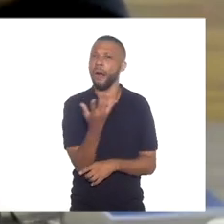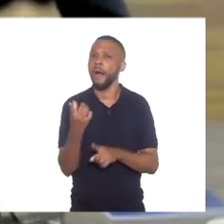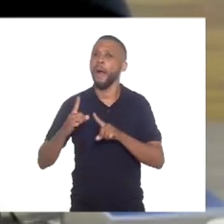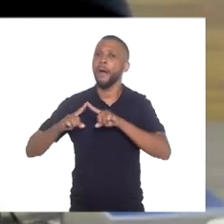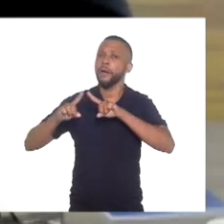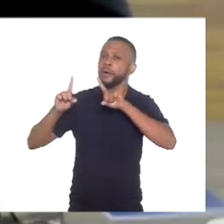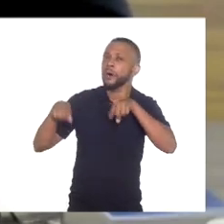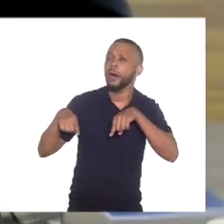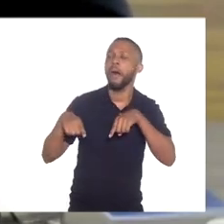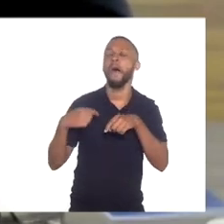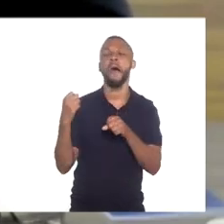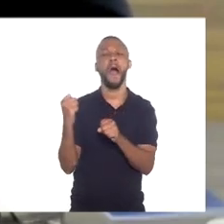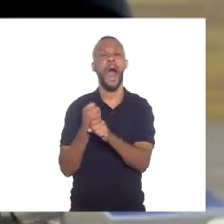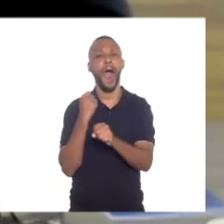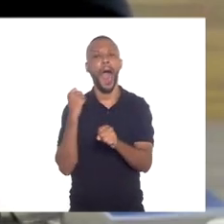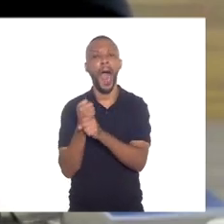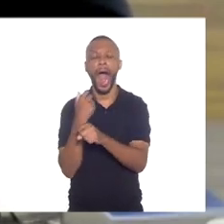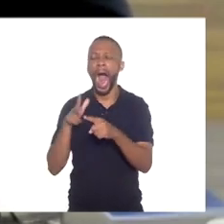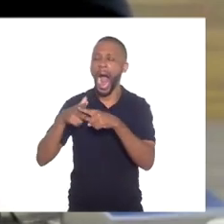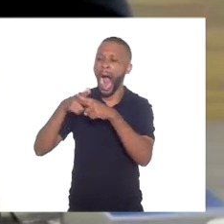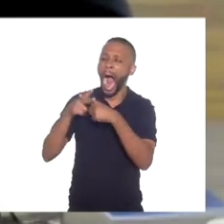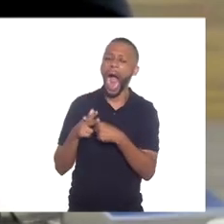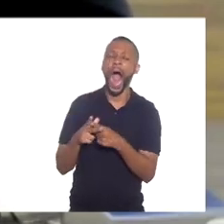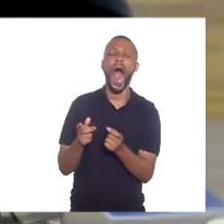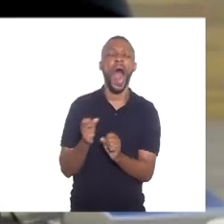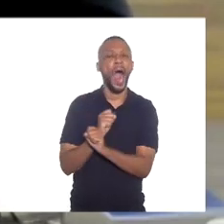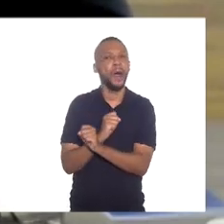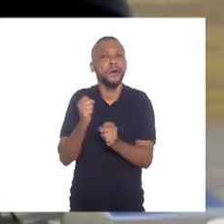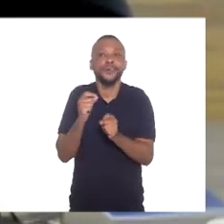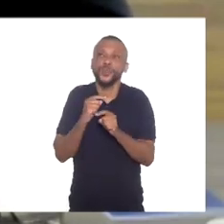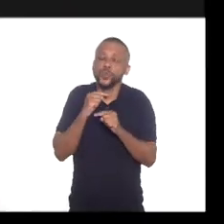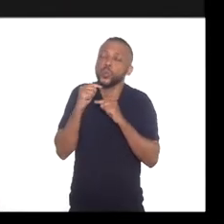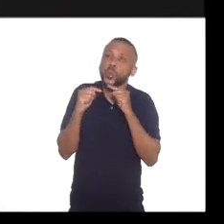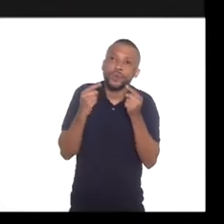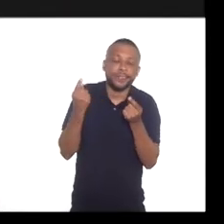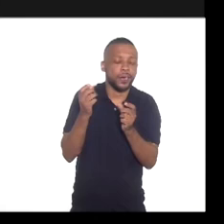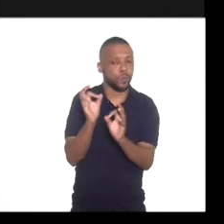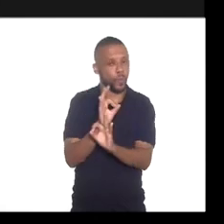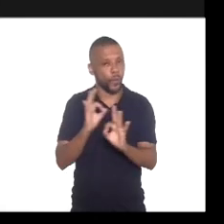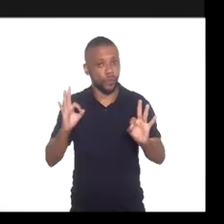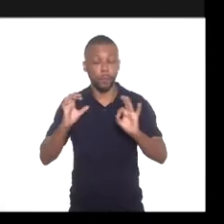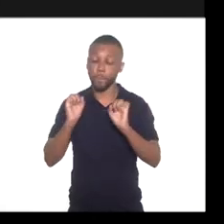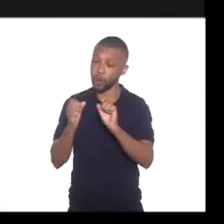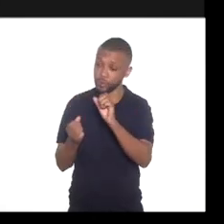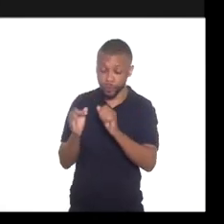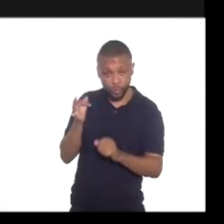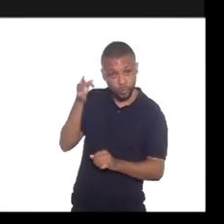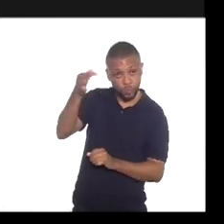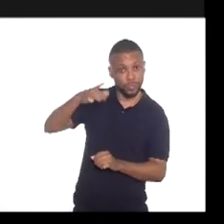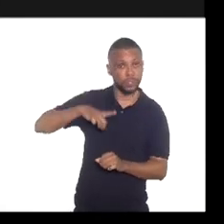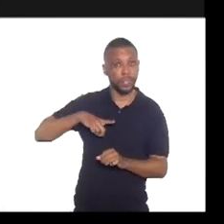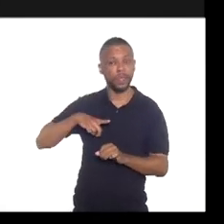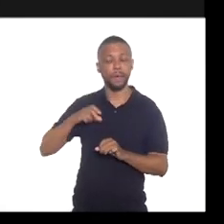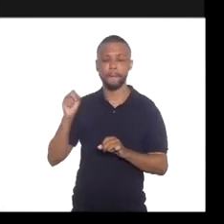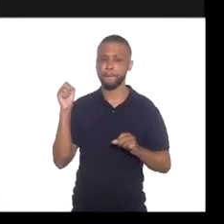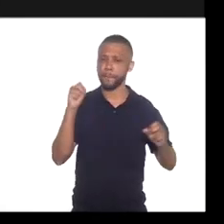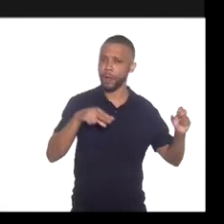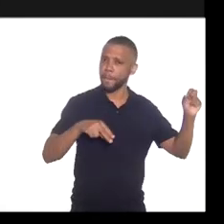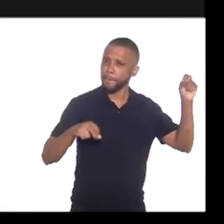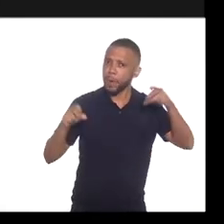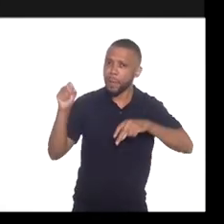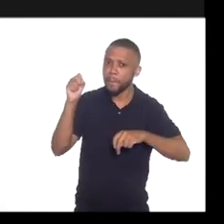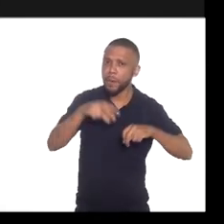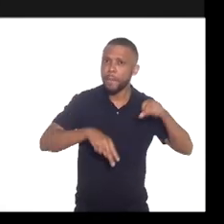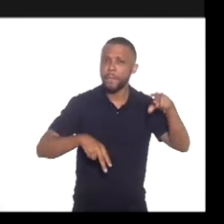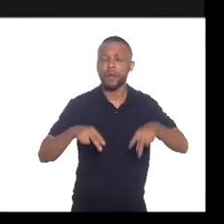manutenção e reforma, entendeu, Luiz? Eu não tenho dúvida que isso pode gerar muito emprego. Isso vai... Porque nós temos uma mão de